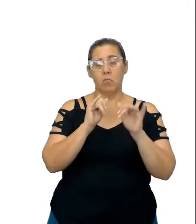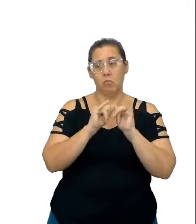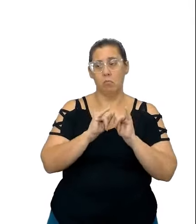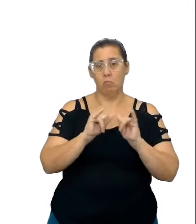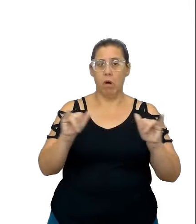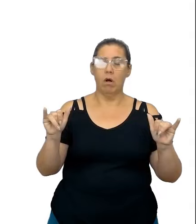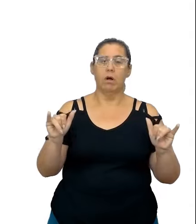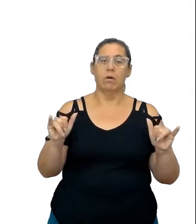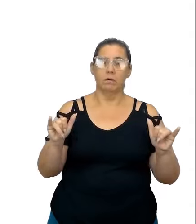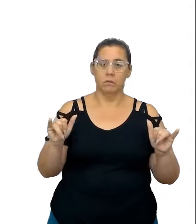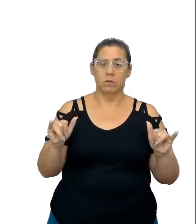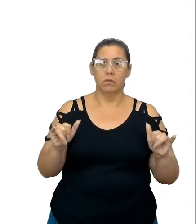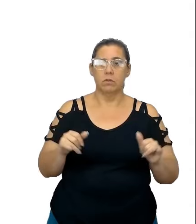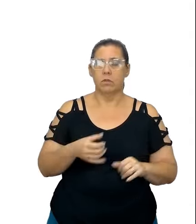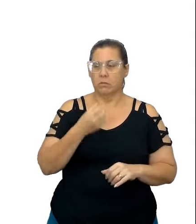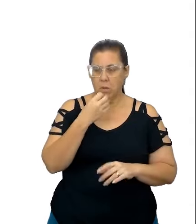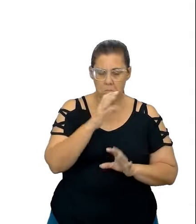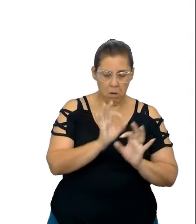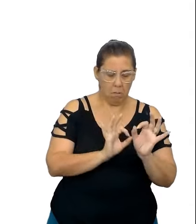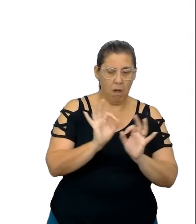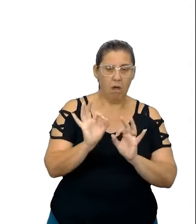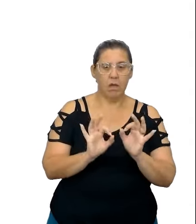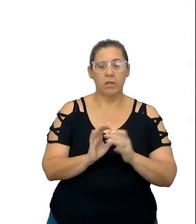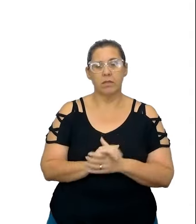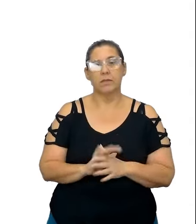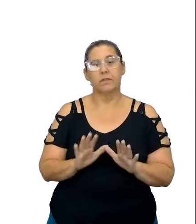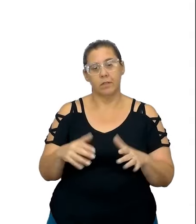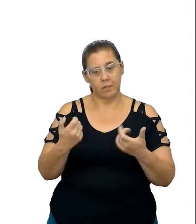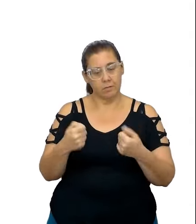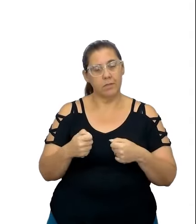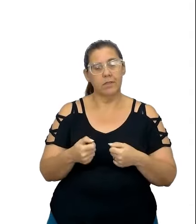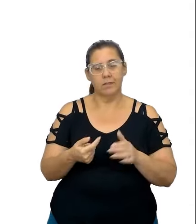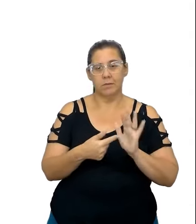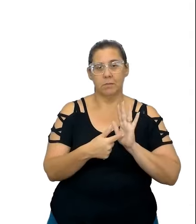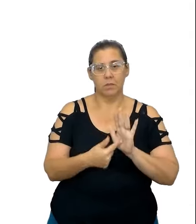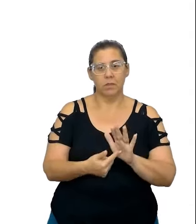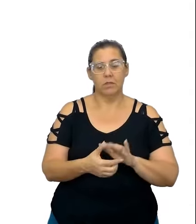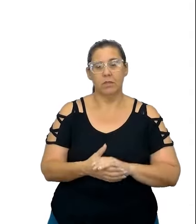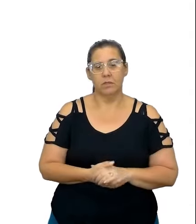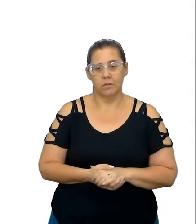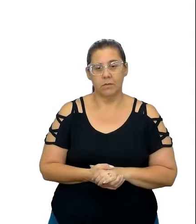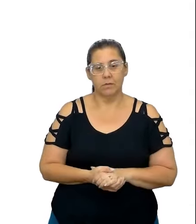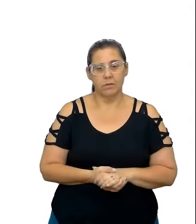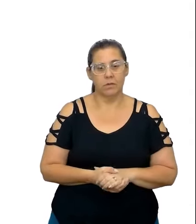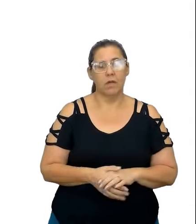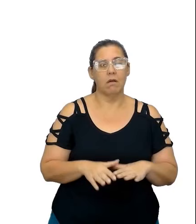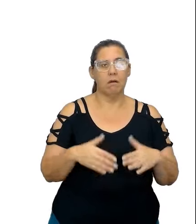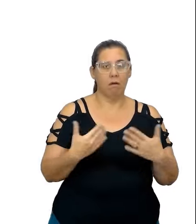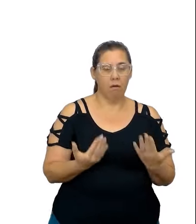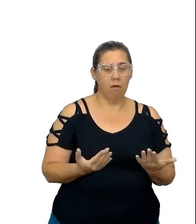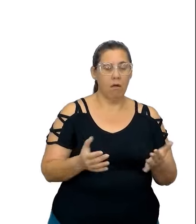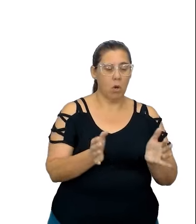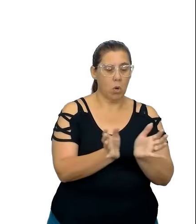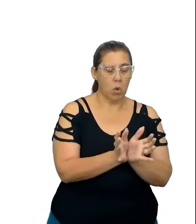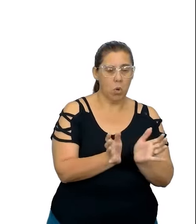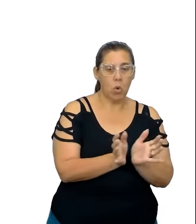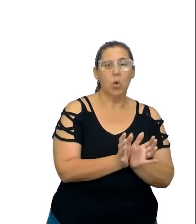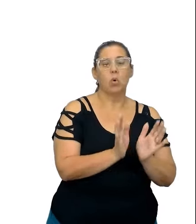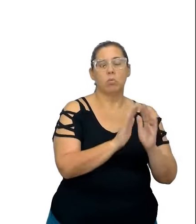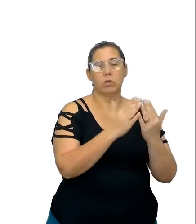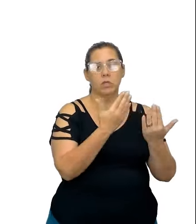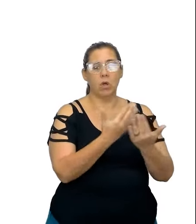mensagem bem construída, então ele precisa ser compartilhado. É mural de escola, é grupos da